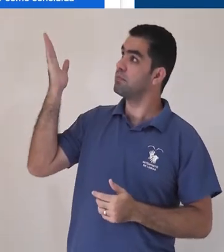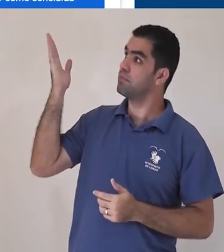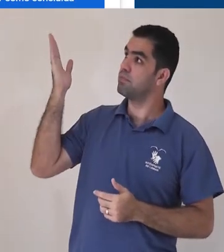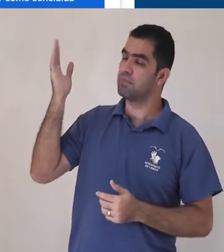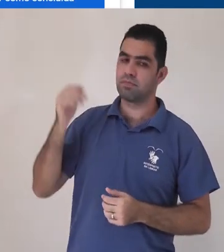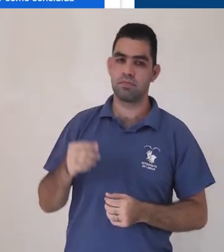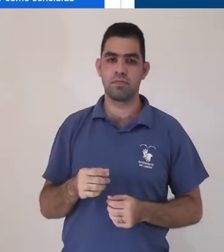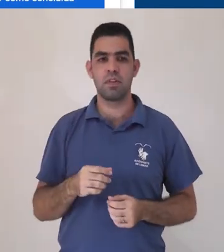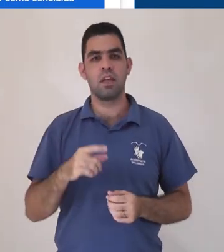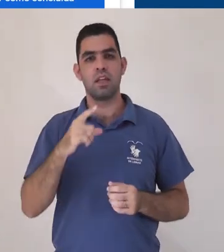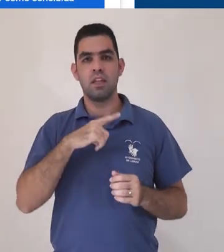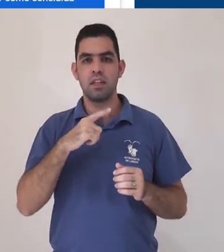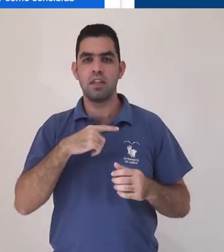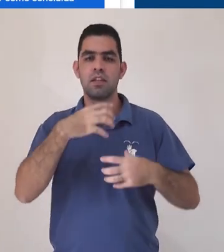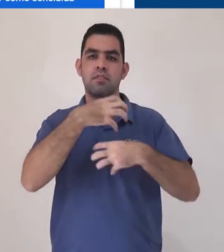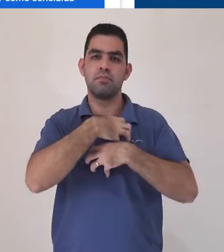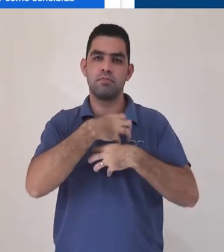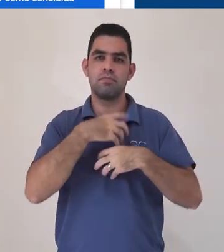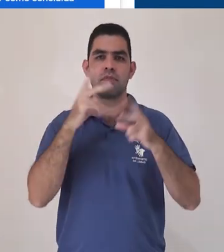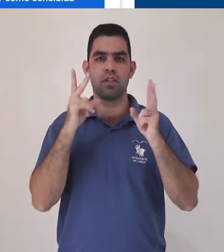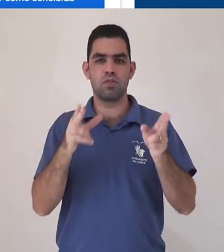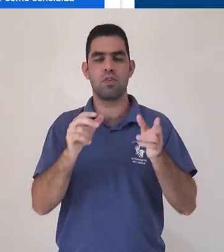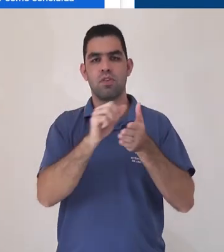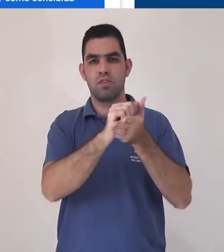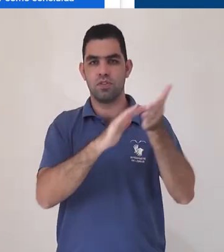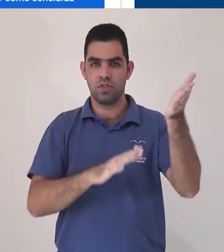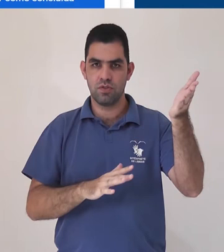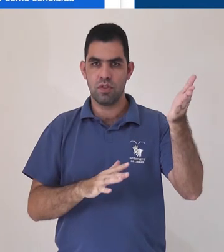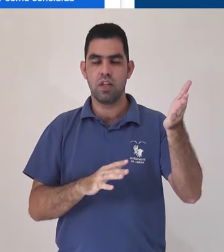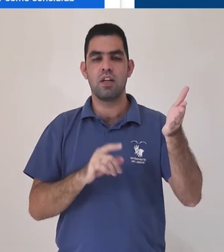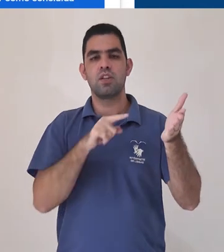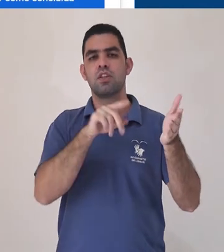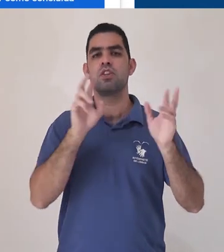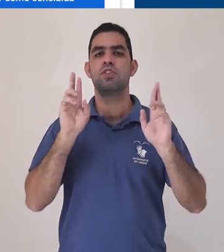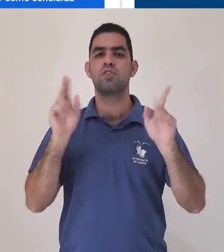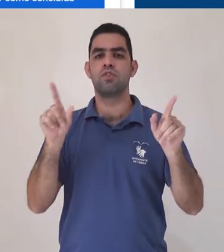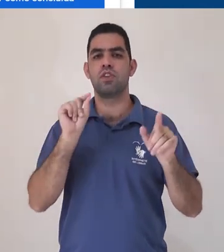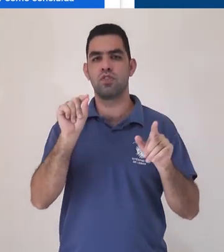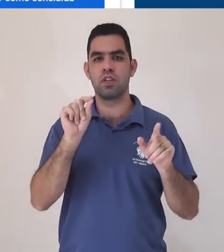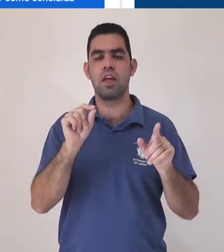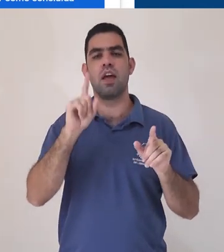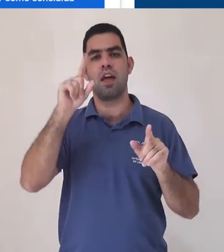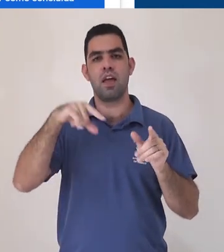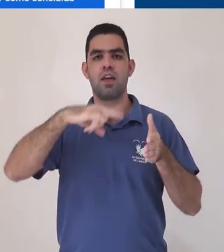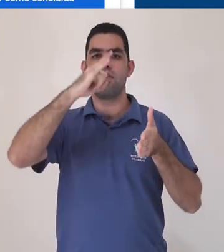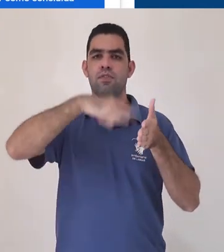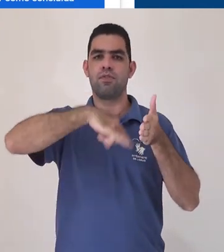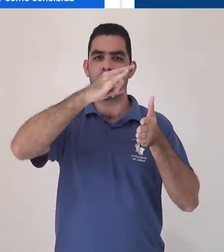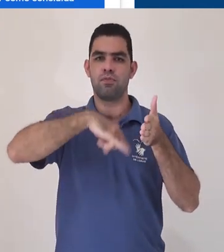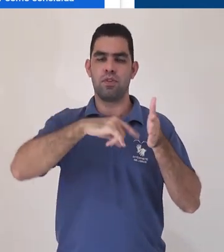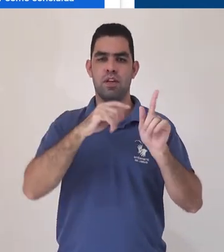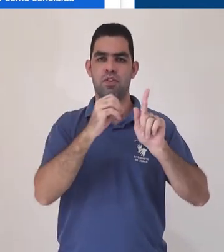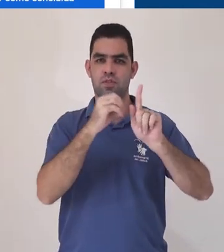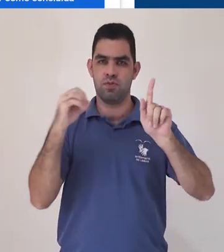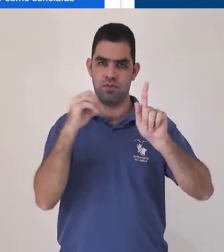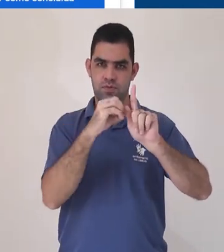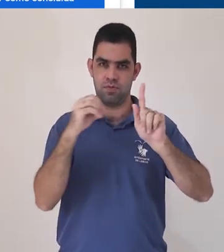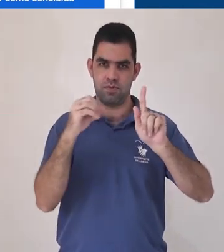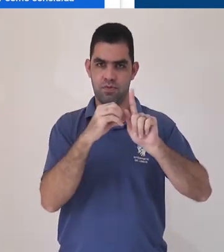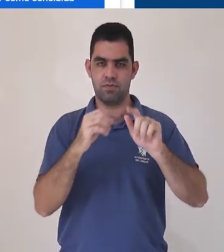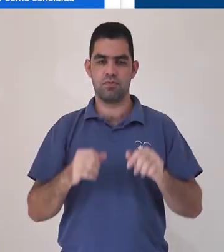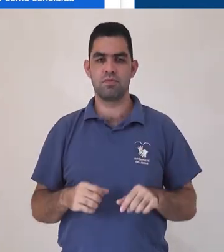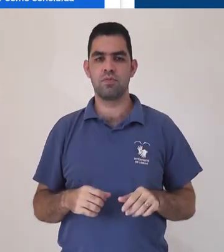na tela por exemplo possui a mesma formatação de uma atividade e o que diferencia é o arquivo formulários Google